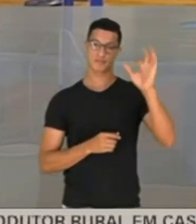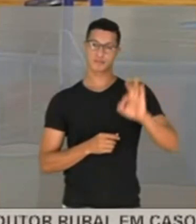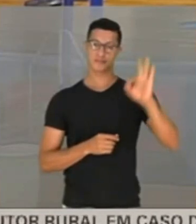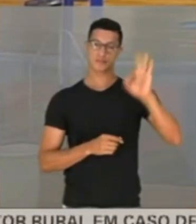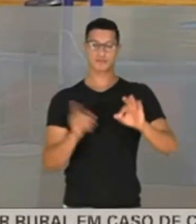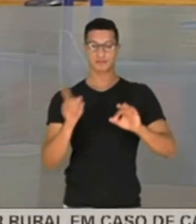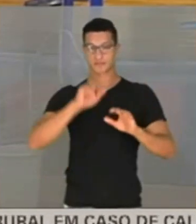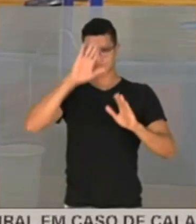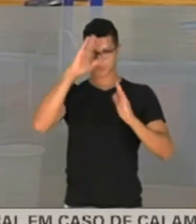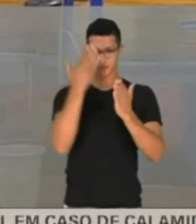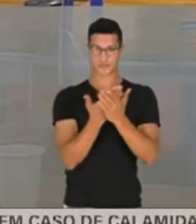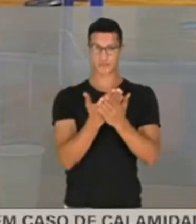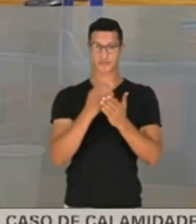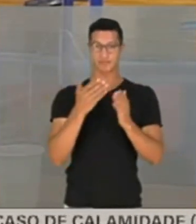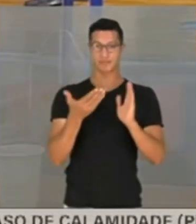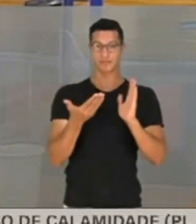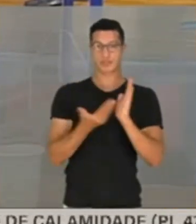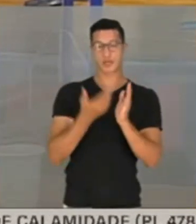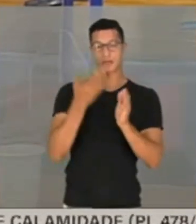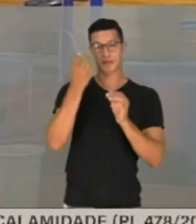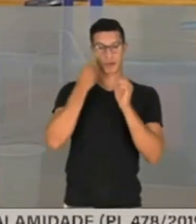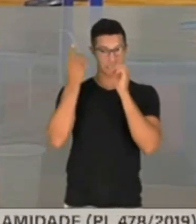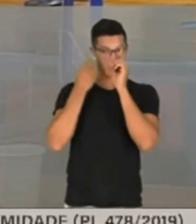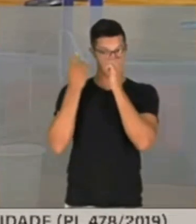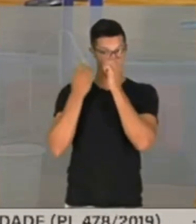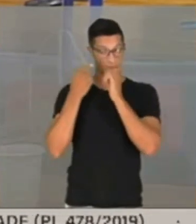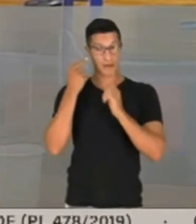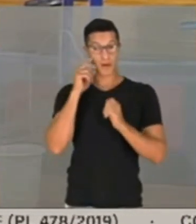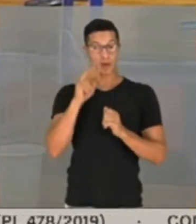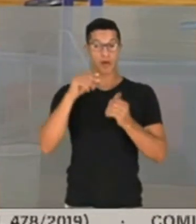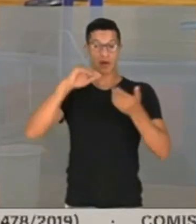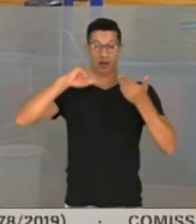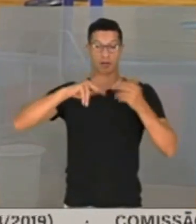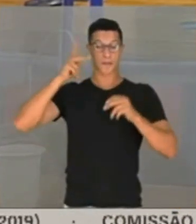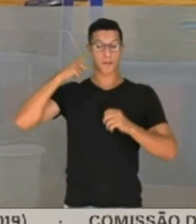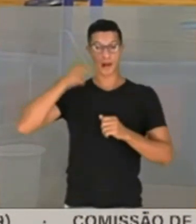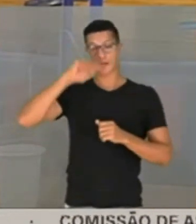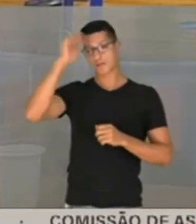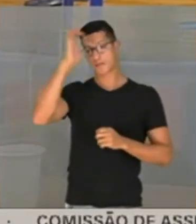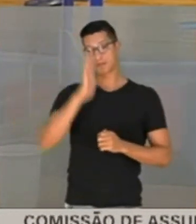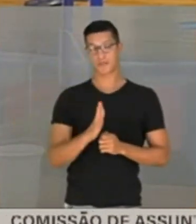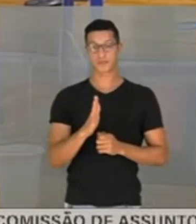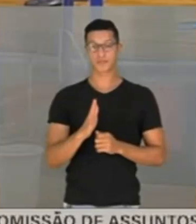82% não confiam na Câmara dos Deputados. Olha o parlamento brasileiro.